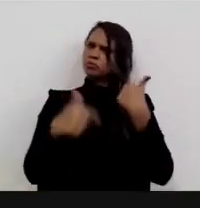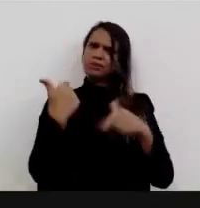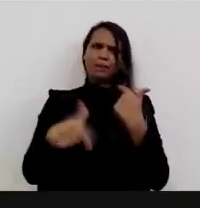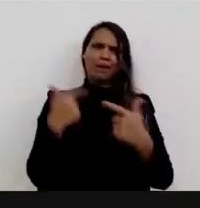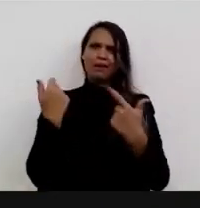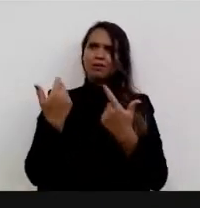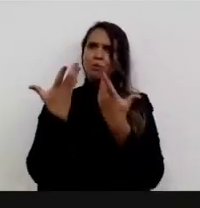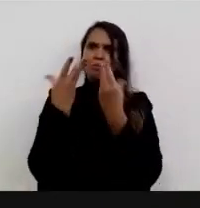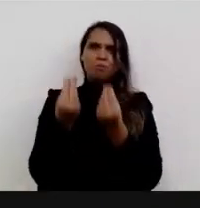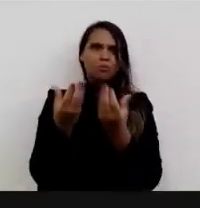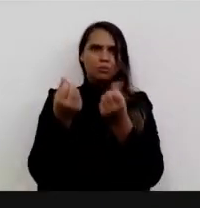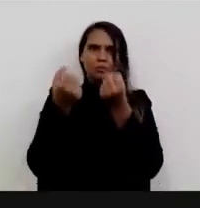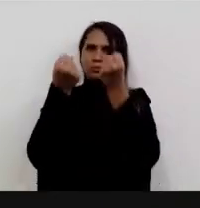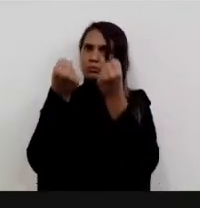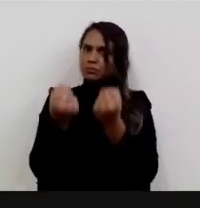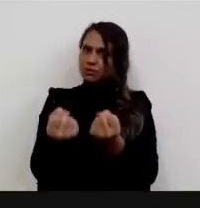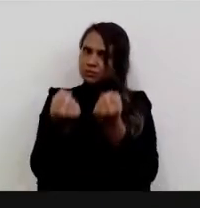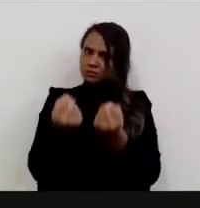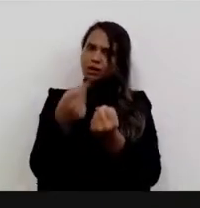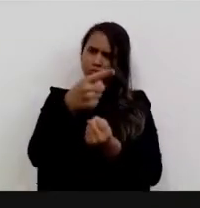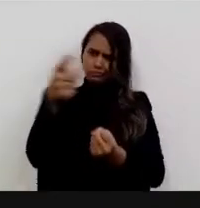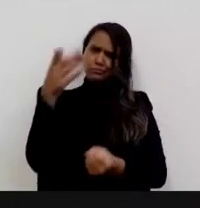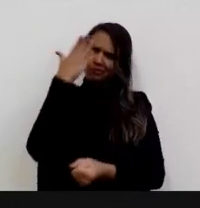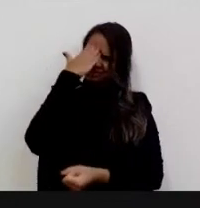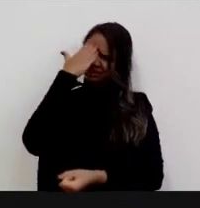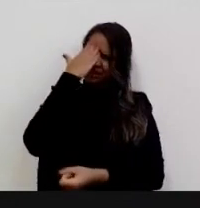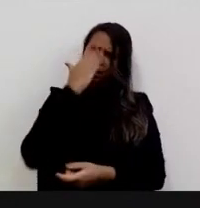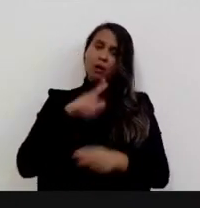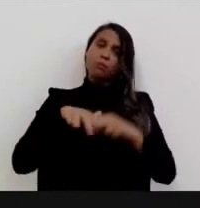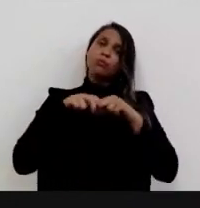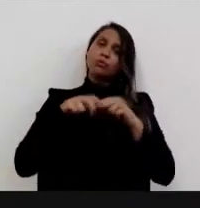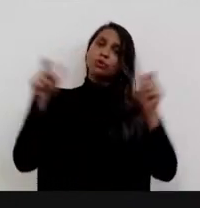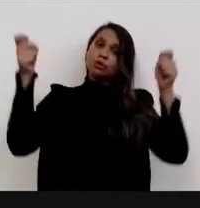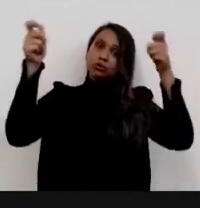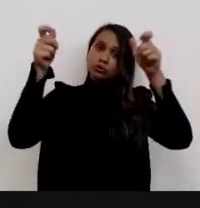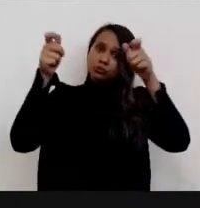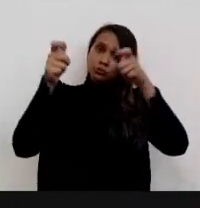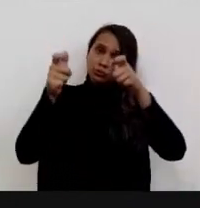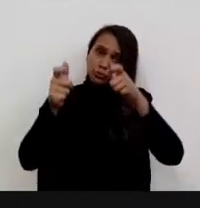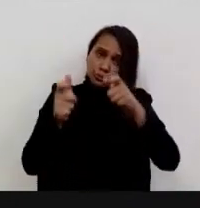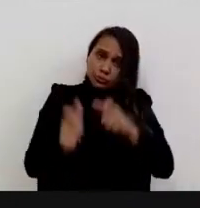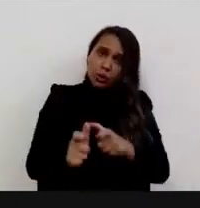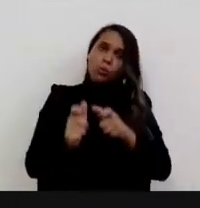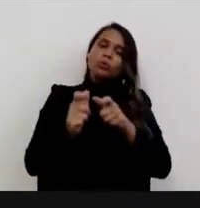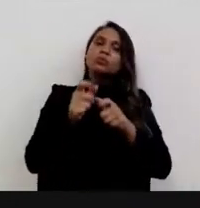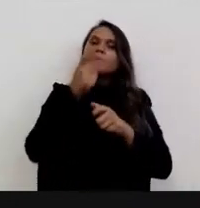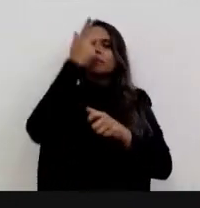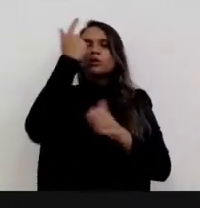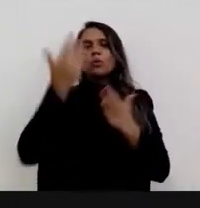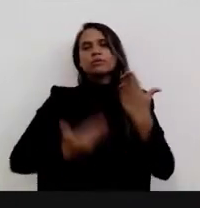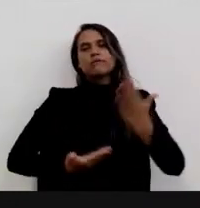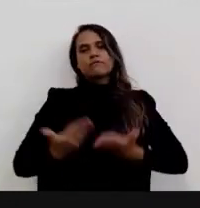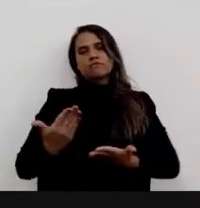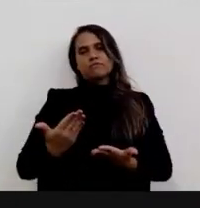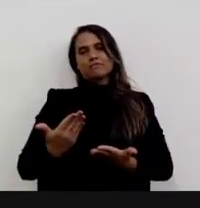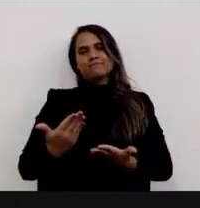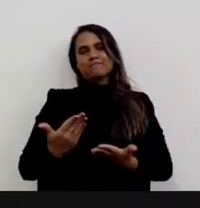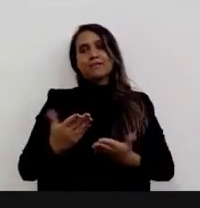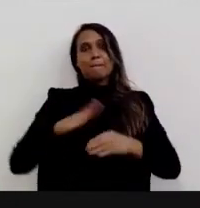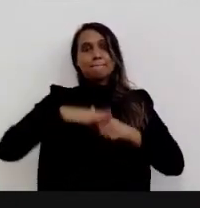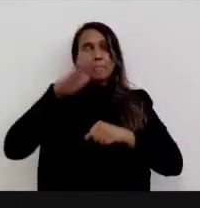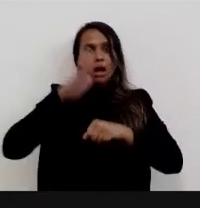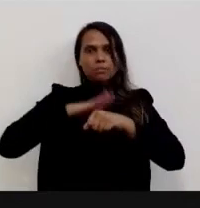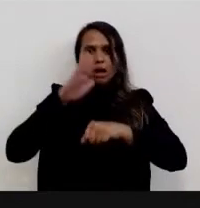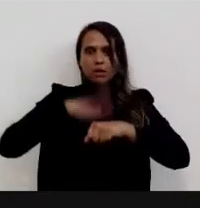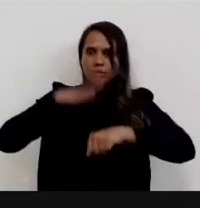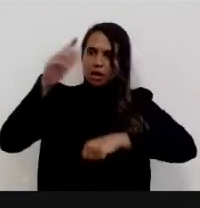vez mais aumentada, né? Nós sabemos disso, e com uma diminuição gradual do número de servidores. Temos cada vez mais